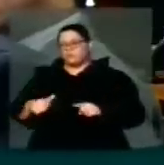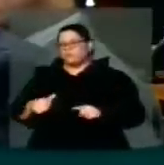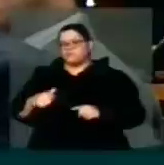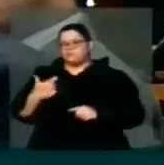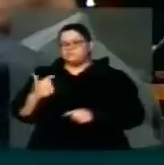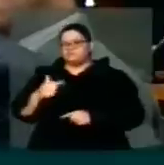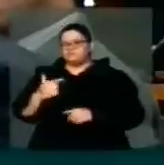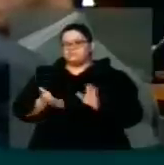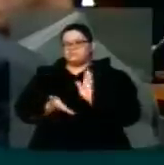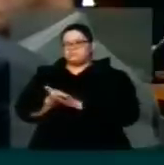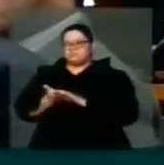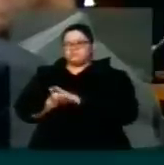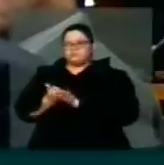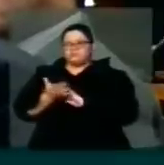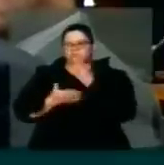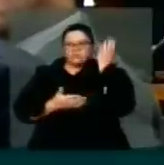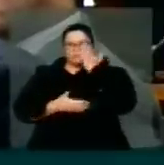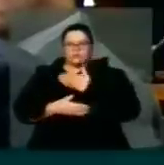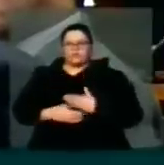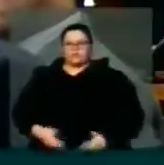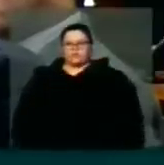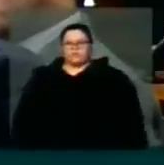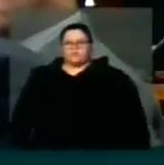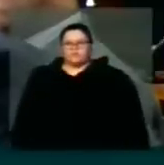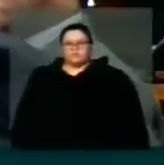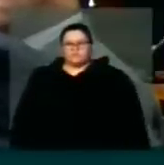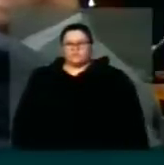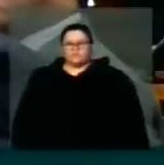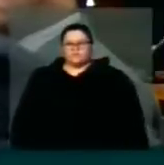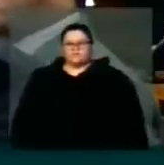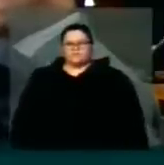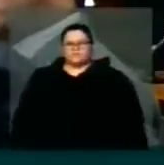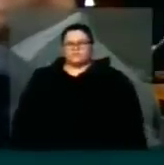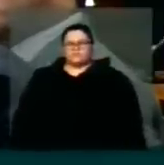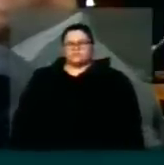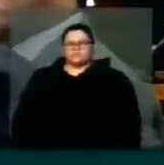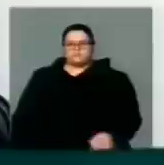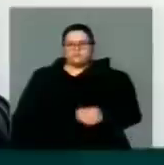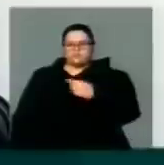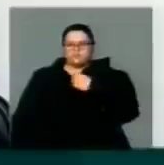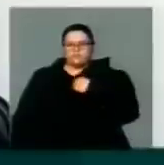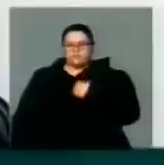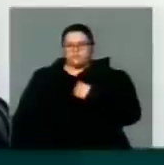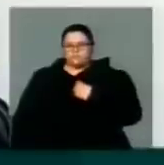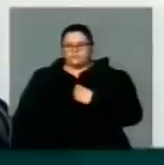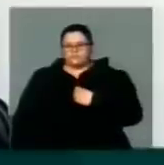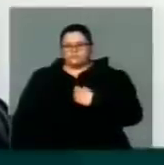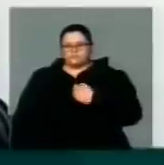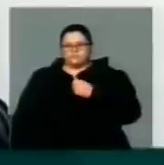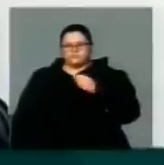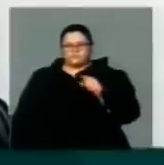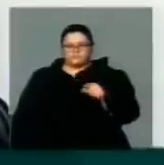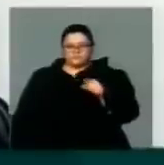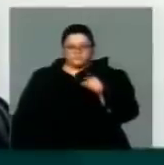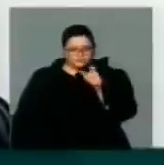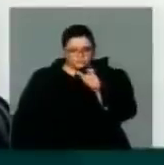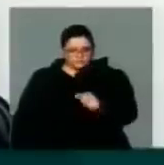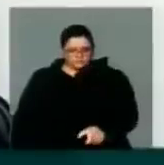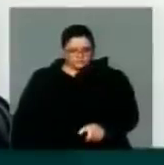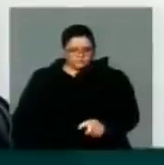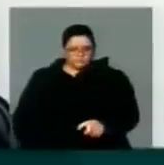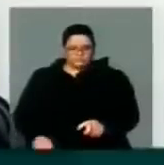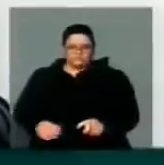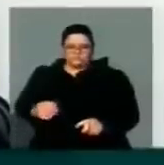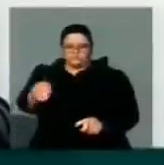têm, porque os que existem são desmentidos. Eu reputo que Vossa Excelência está nesta hipótese muito clara